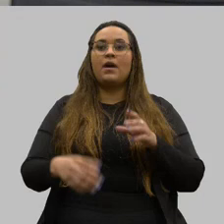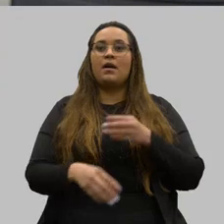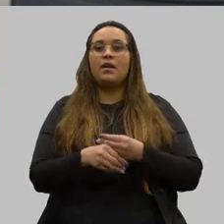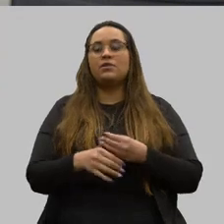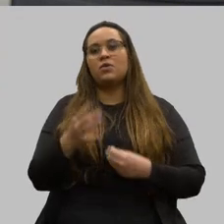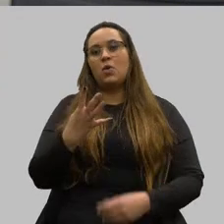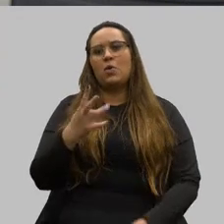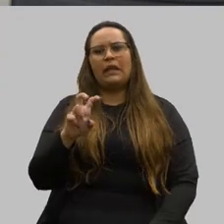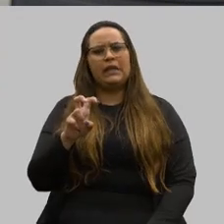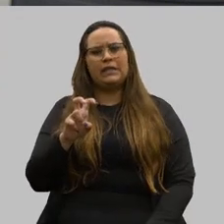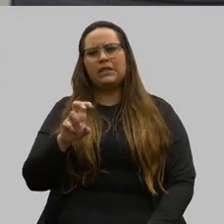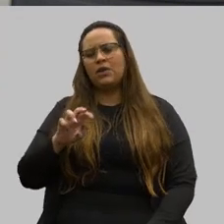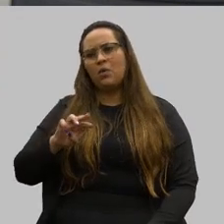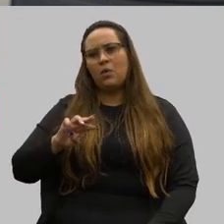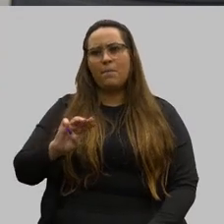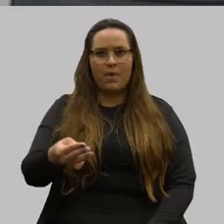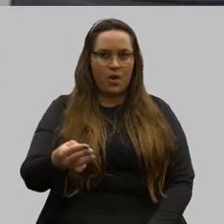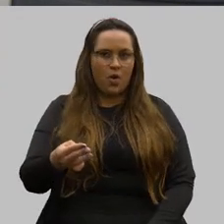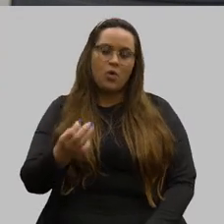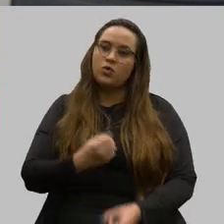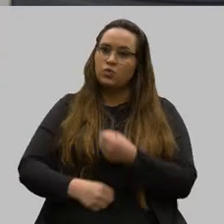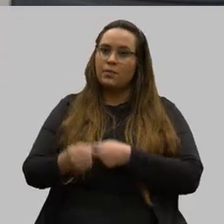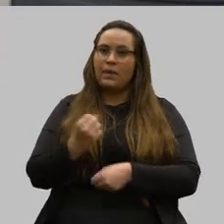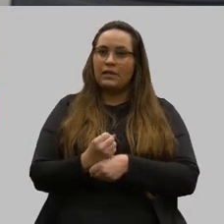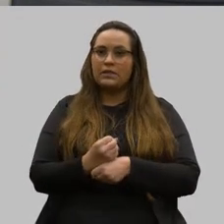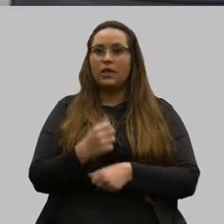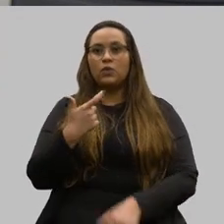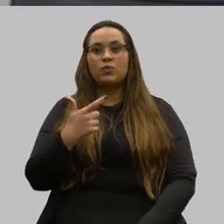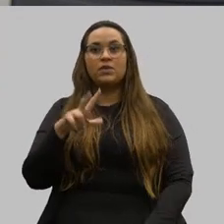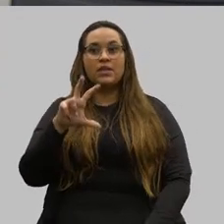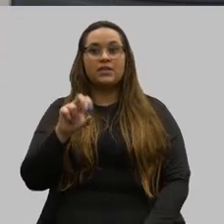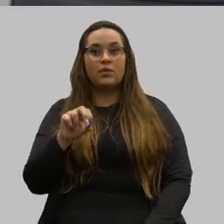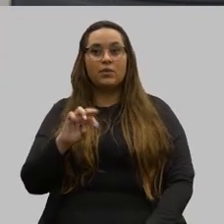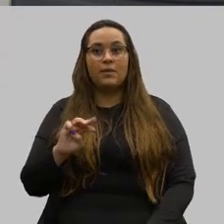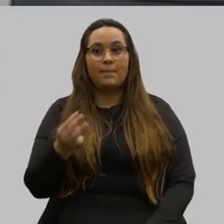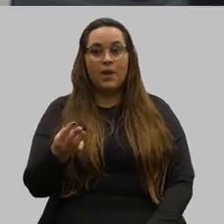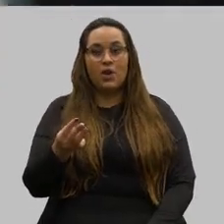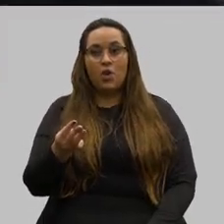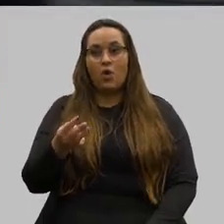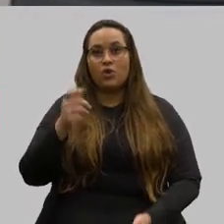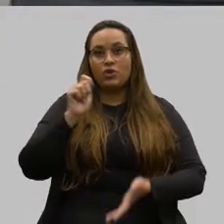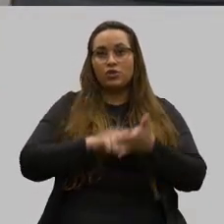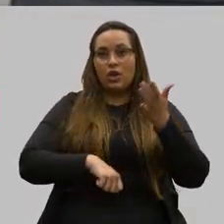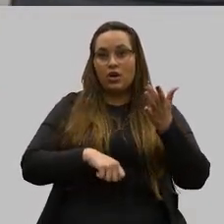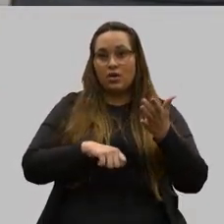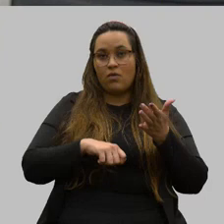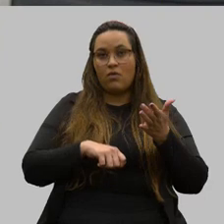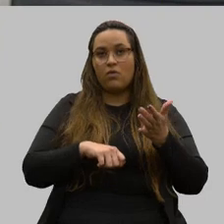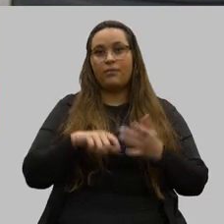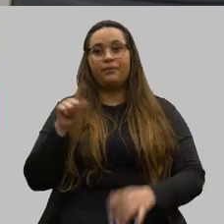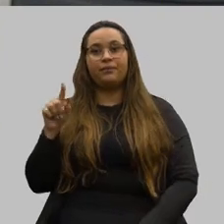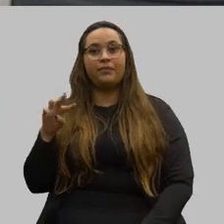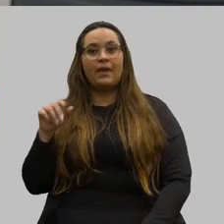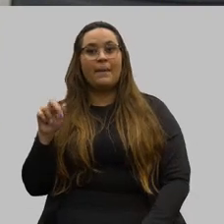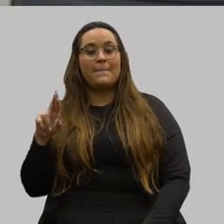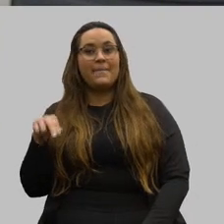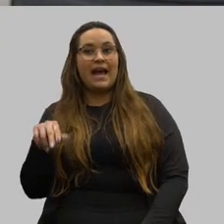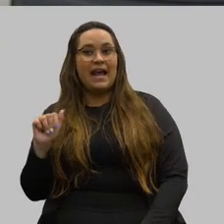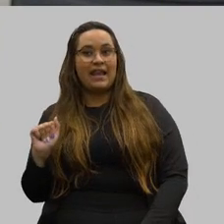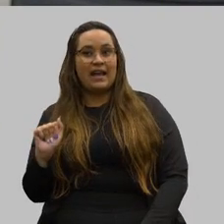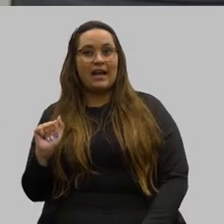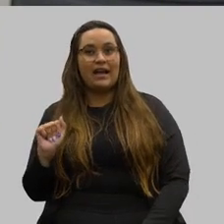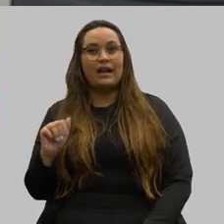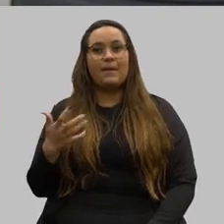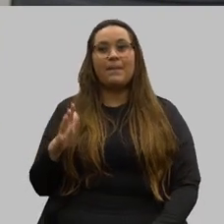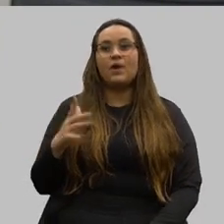45 milhões o ano passado então 250 milhões acordo Brumadinho Mariana a previsão de apresentação de